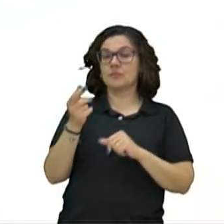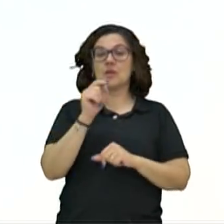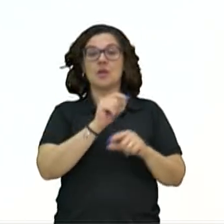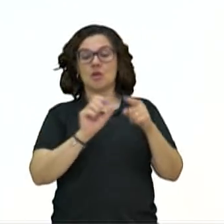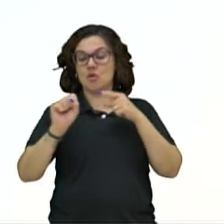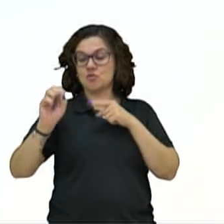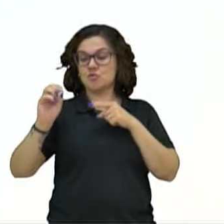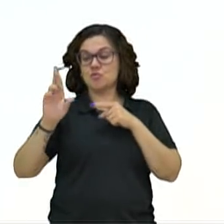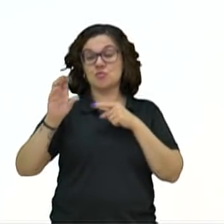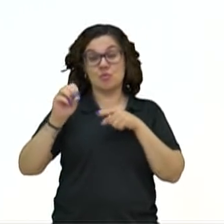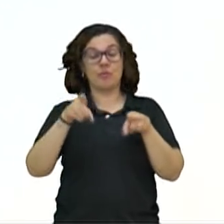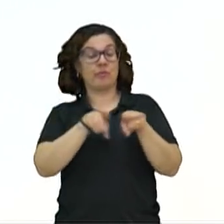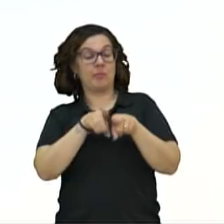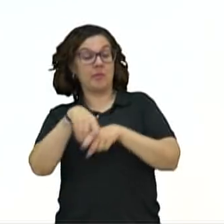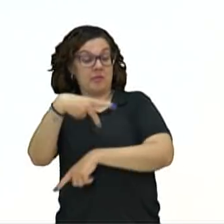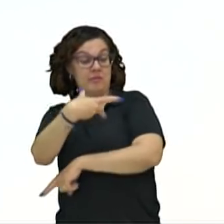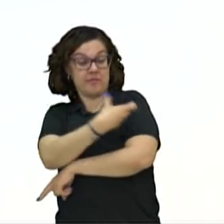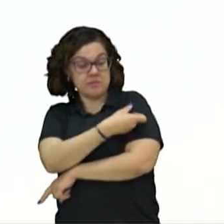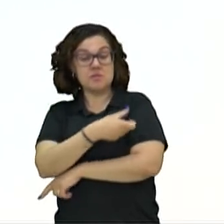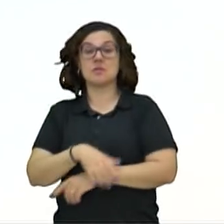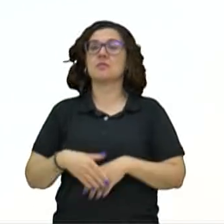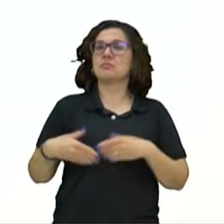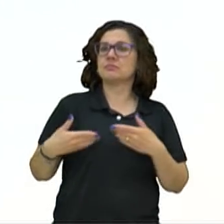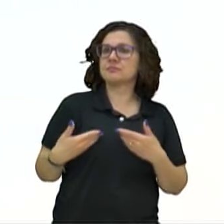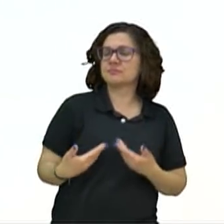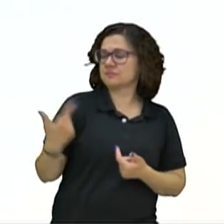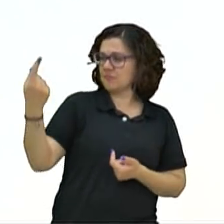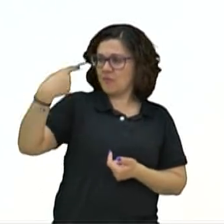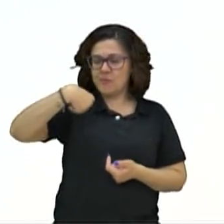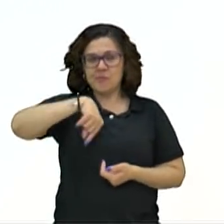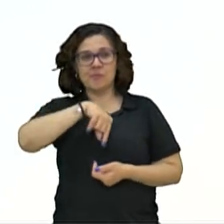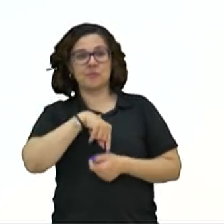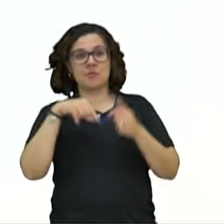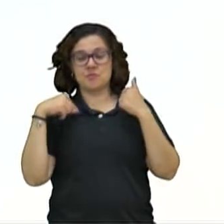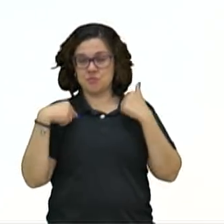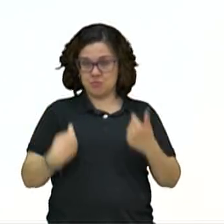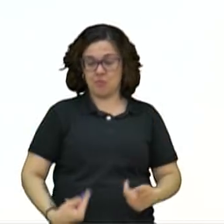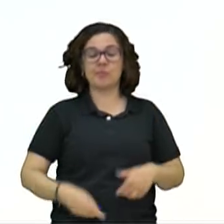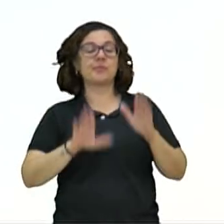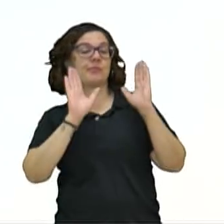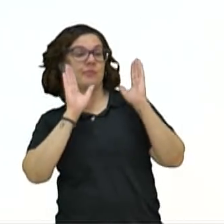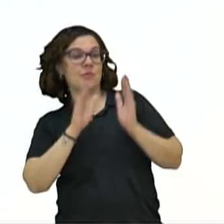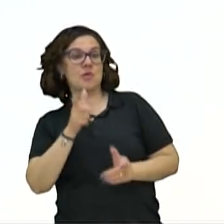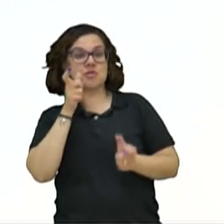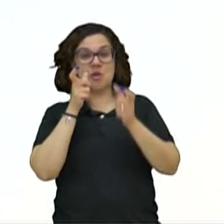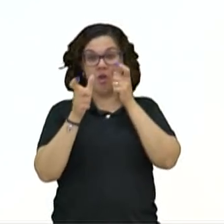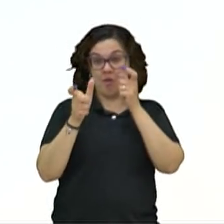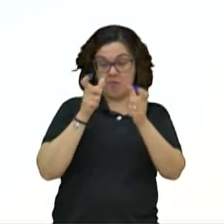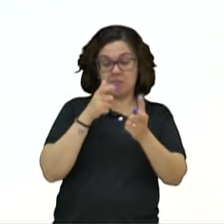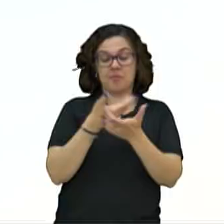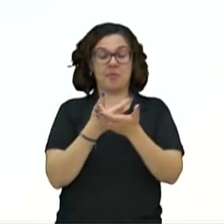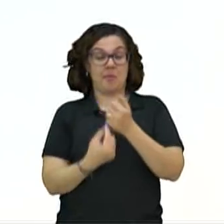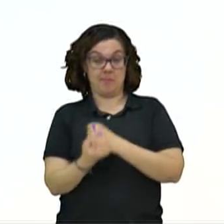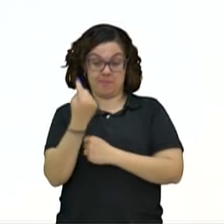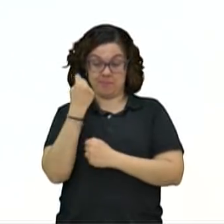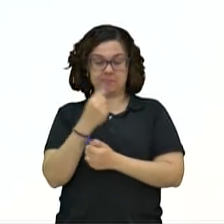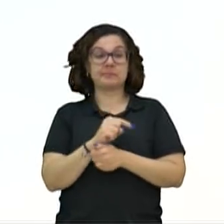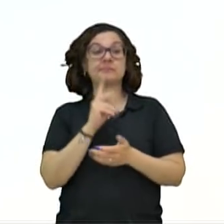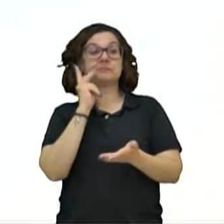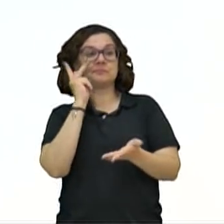e vacinas, tá? Mas olha só, o nosso organismo, como nós já vimos na aula passada, ele